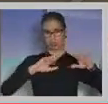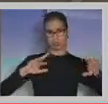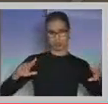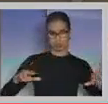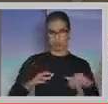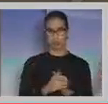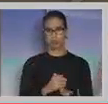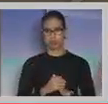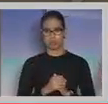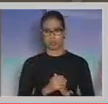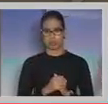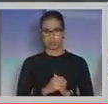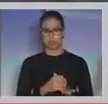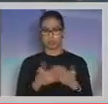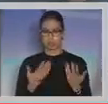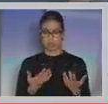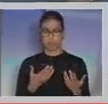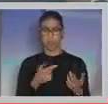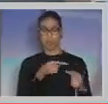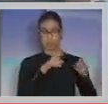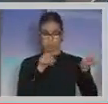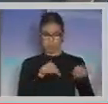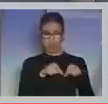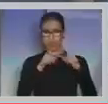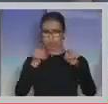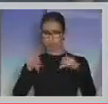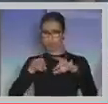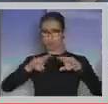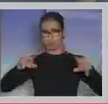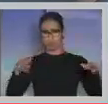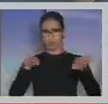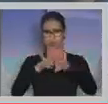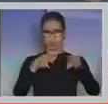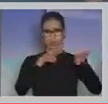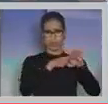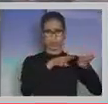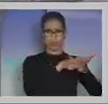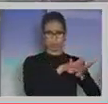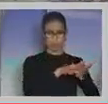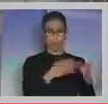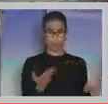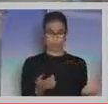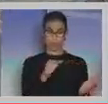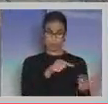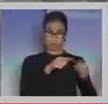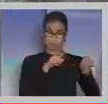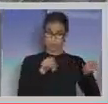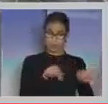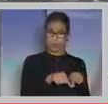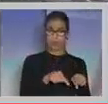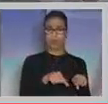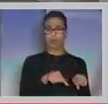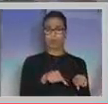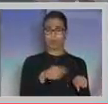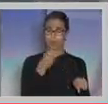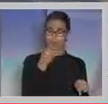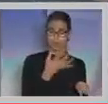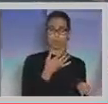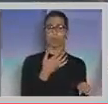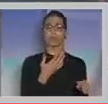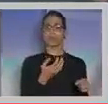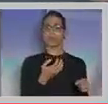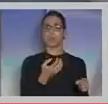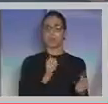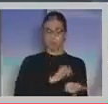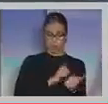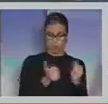desmontados a educação infantil na cidade de São Paulo ela é reconhecida como uma rede que oferece qualidade Só